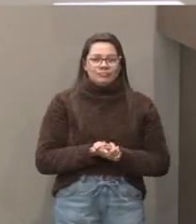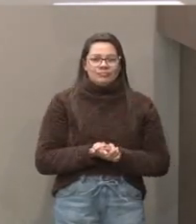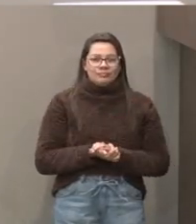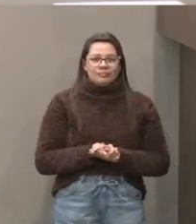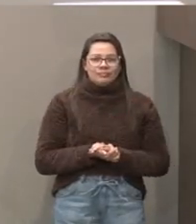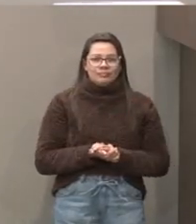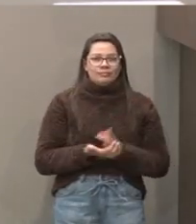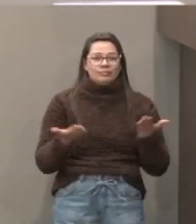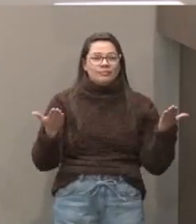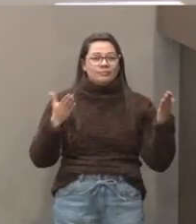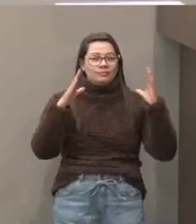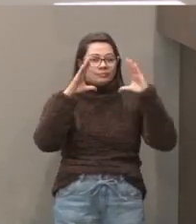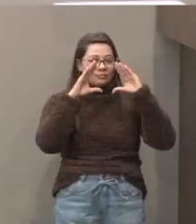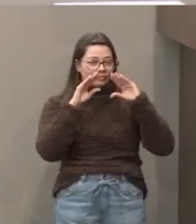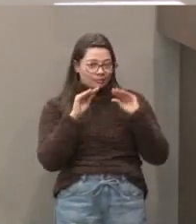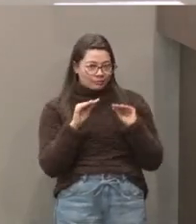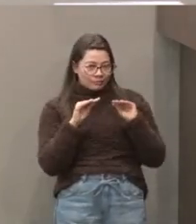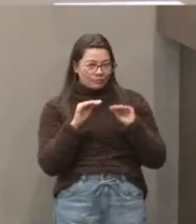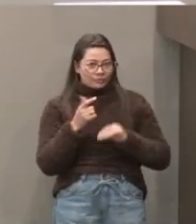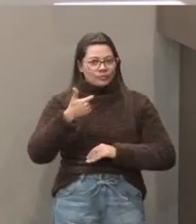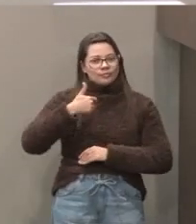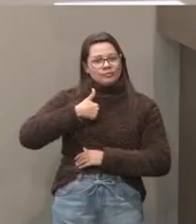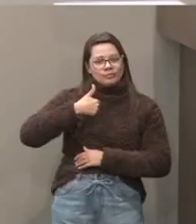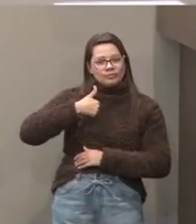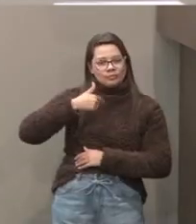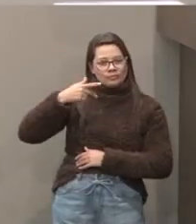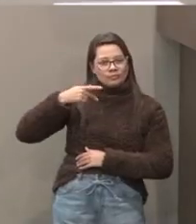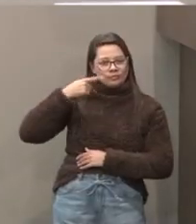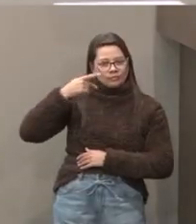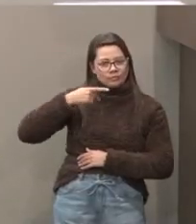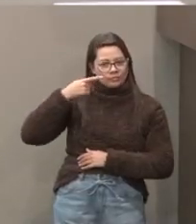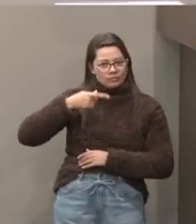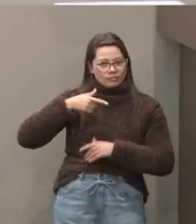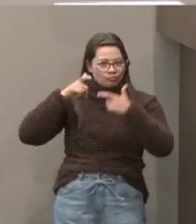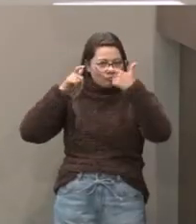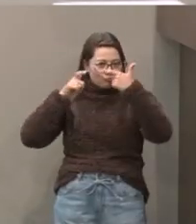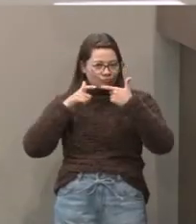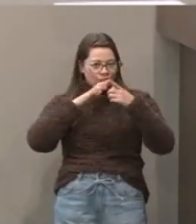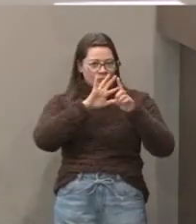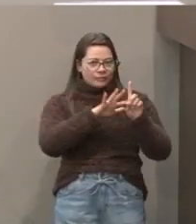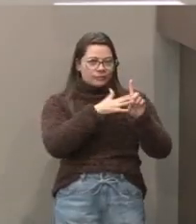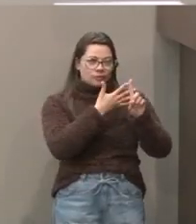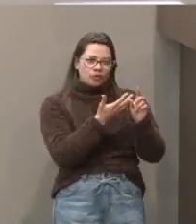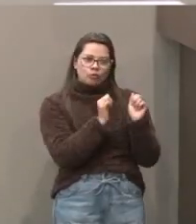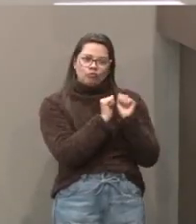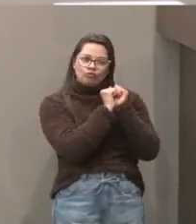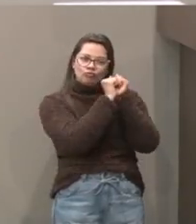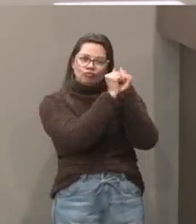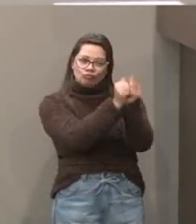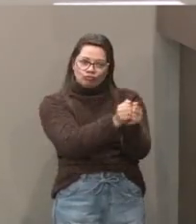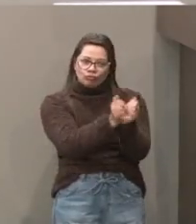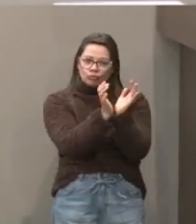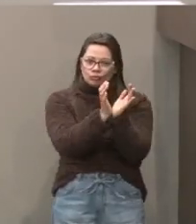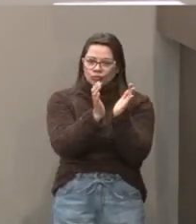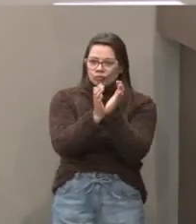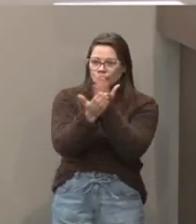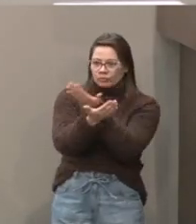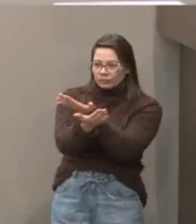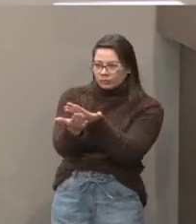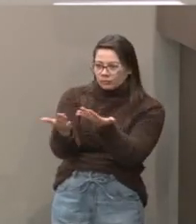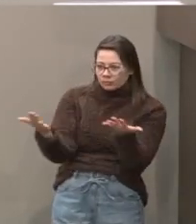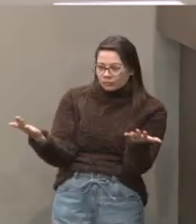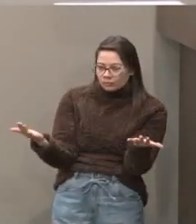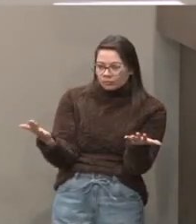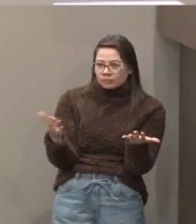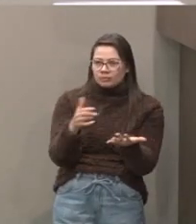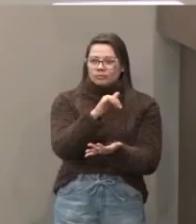que esta noite, esta vereadora homenageia, junto com os seus colegas,